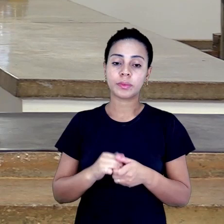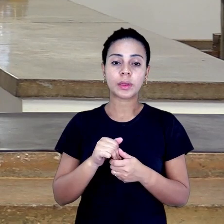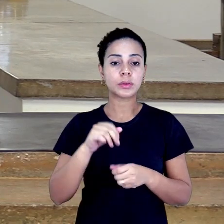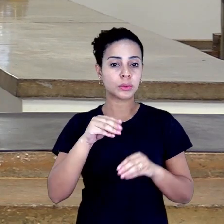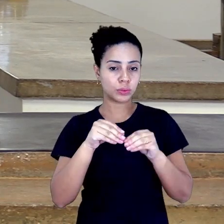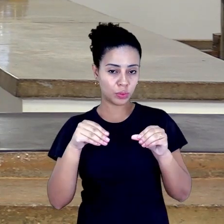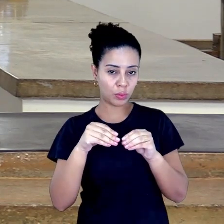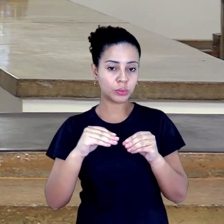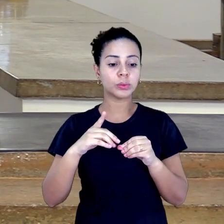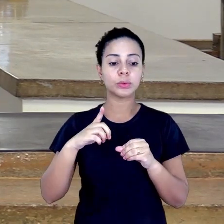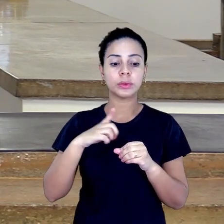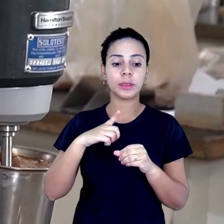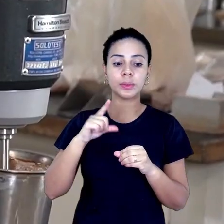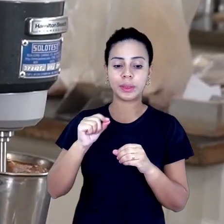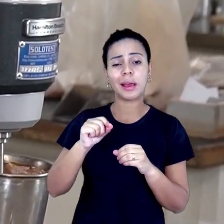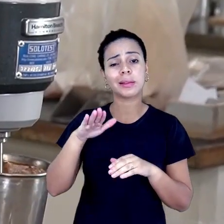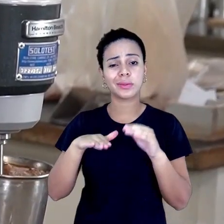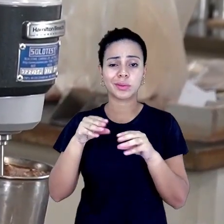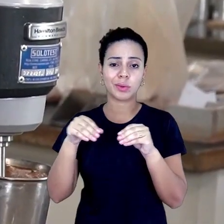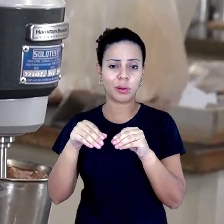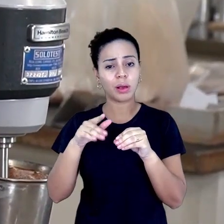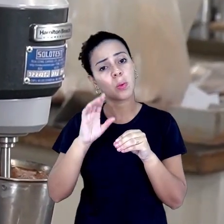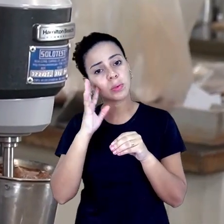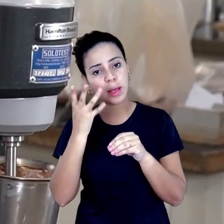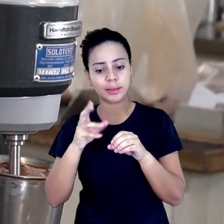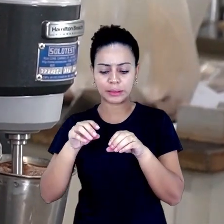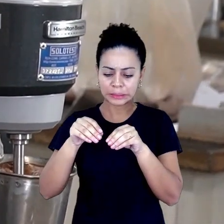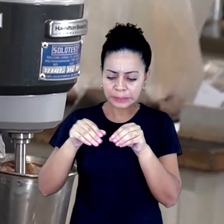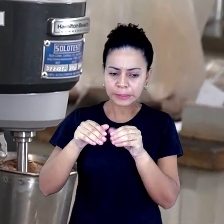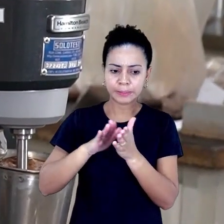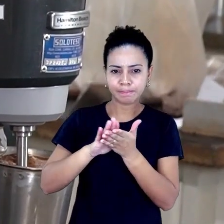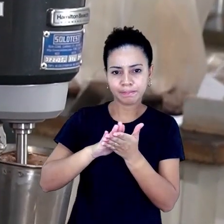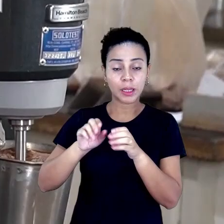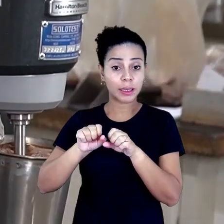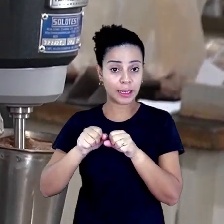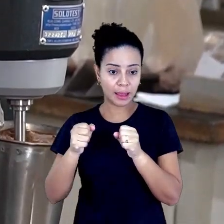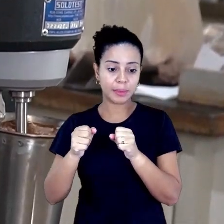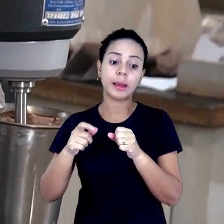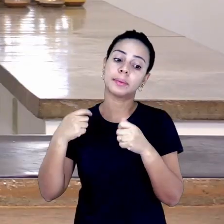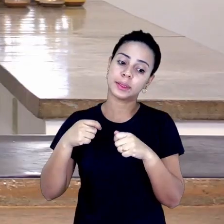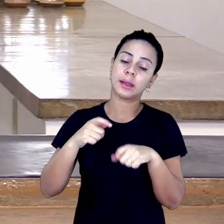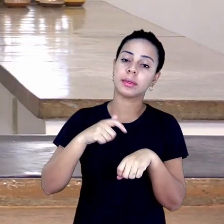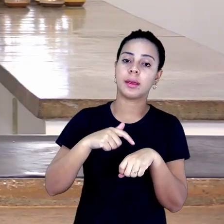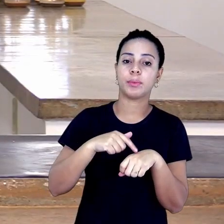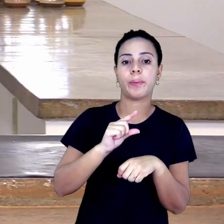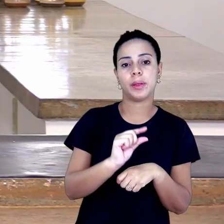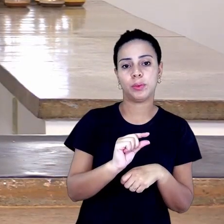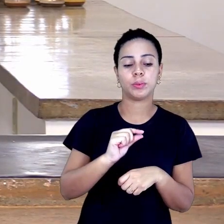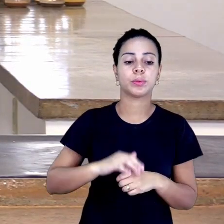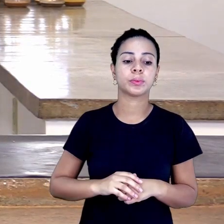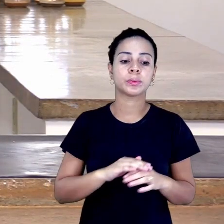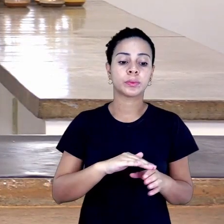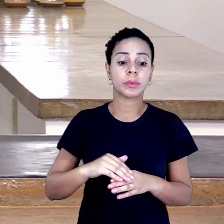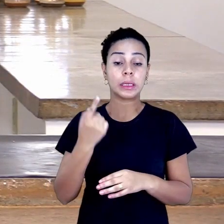que contenham grãos suscetíveis de sofrerem quebra devem ser dispersos em um intervalo de tempo menor. Passados